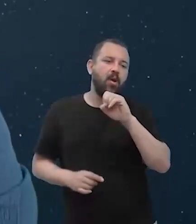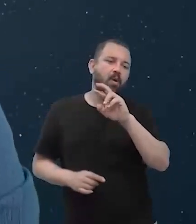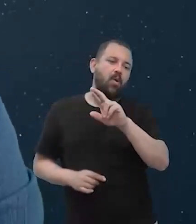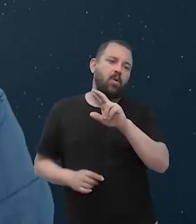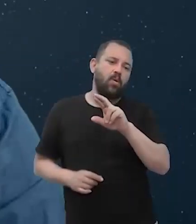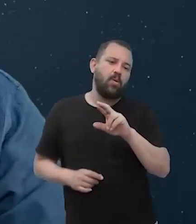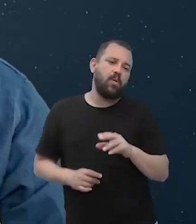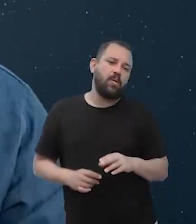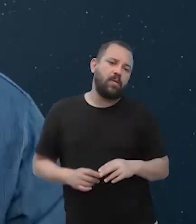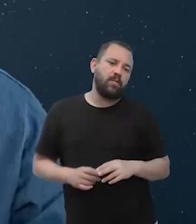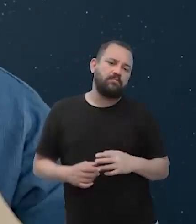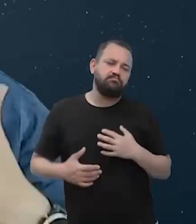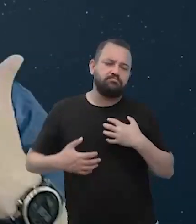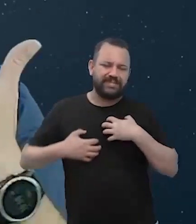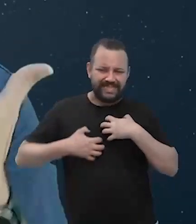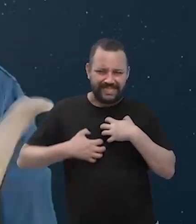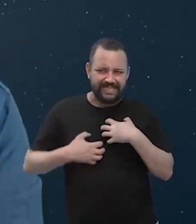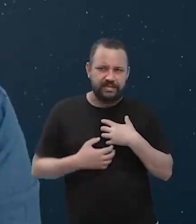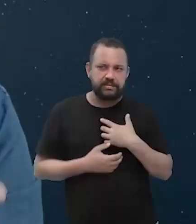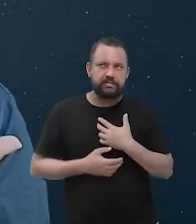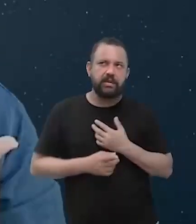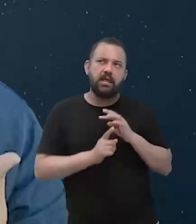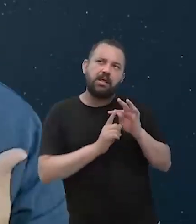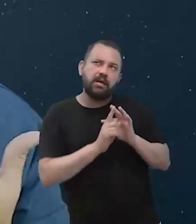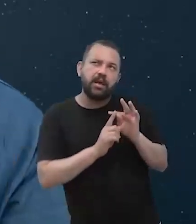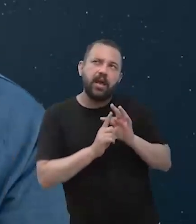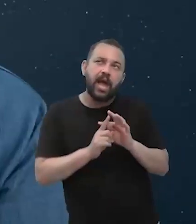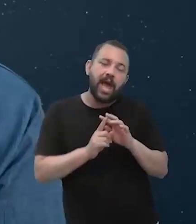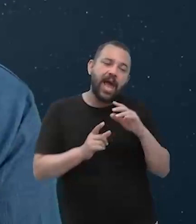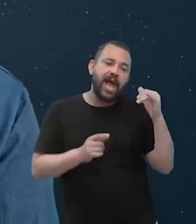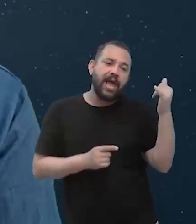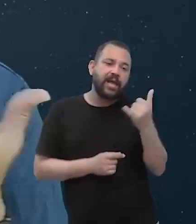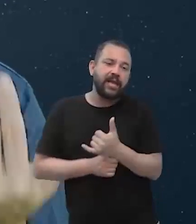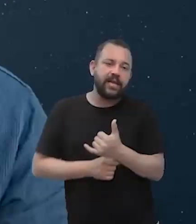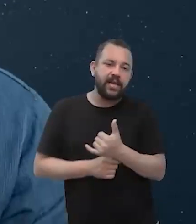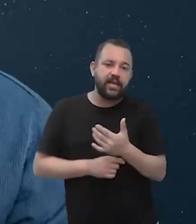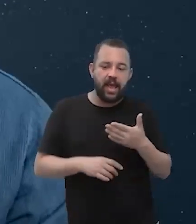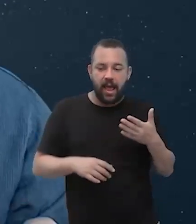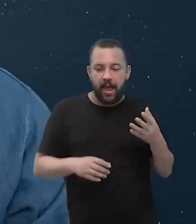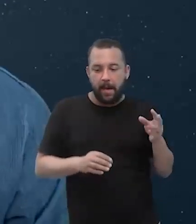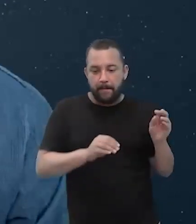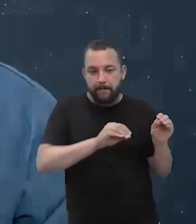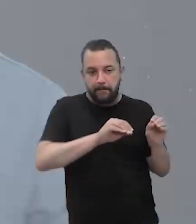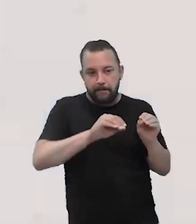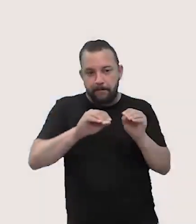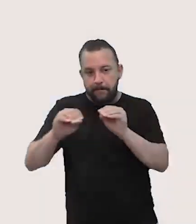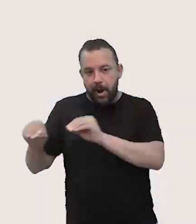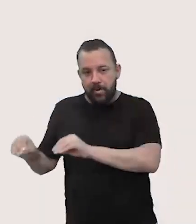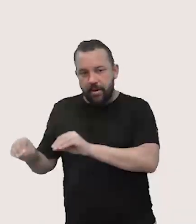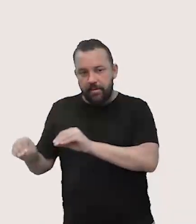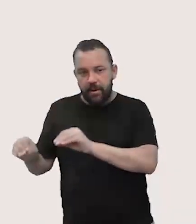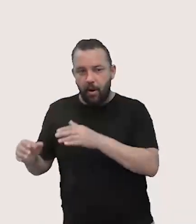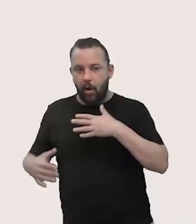sensação térmica. Calor é a energia que é transmitida de um corpo para outro